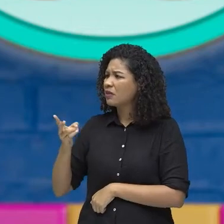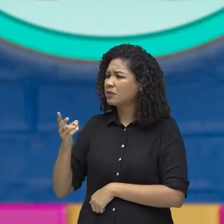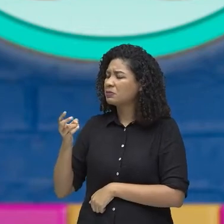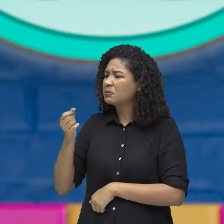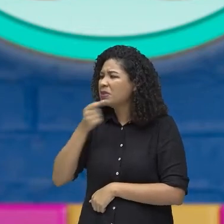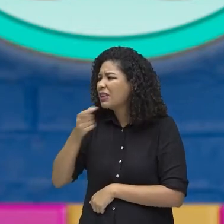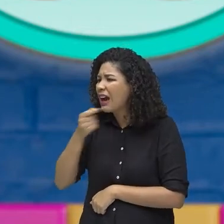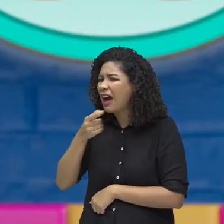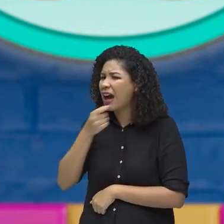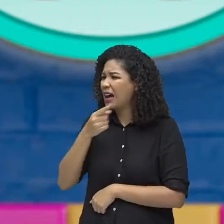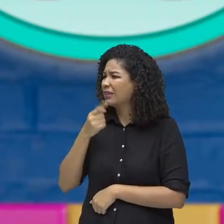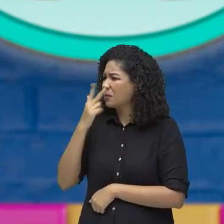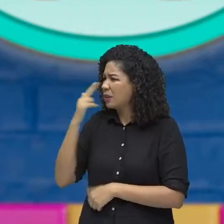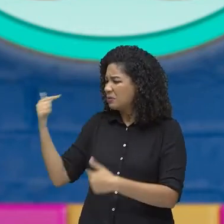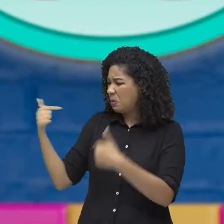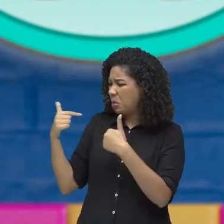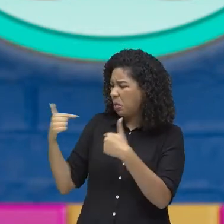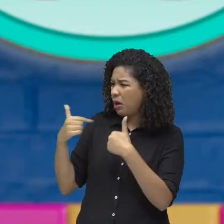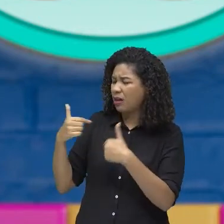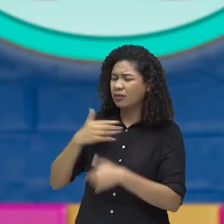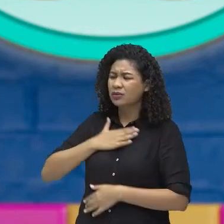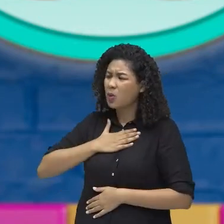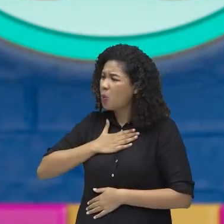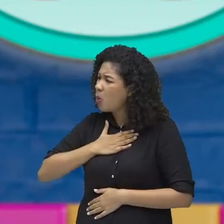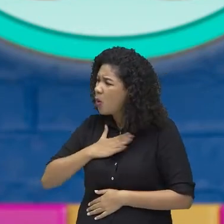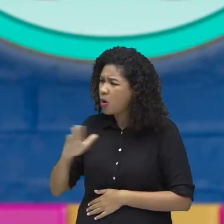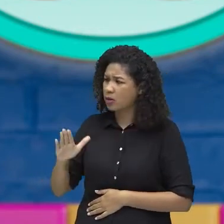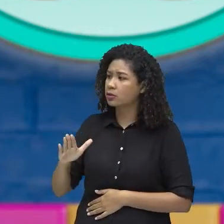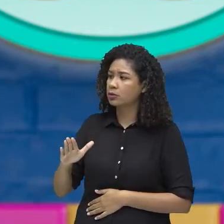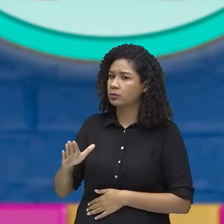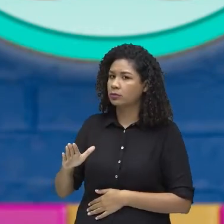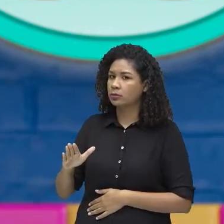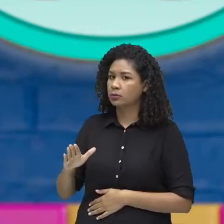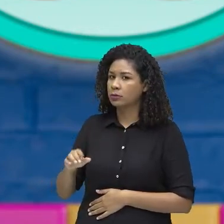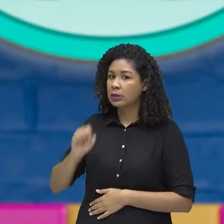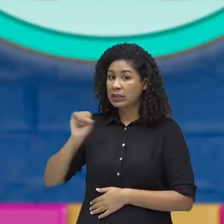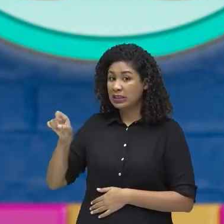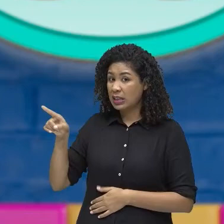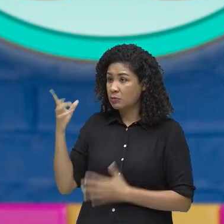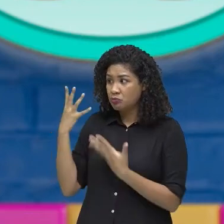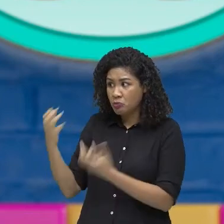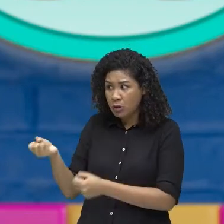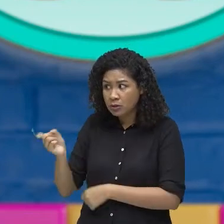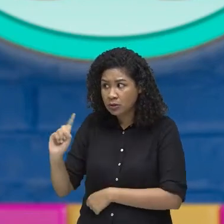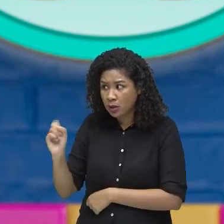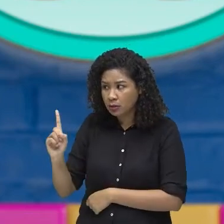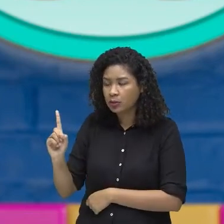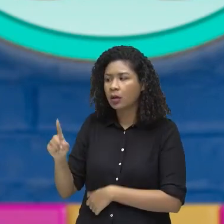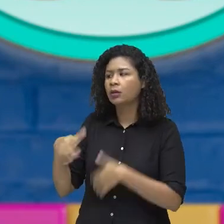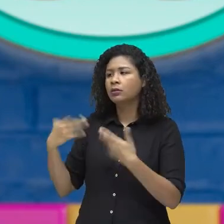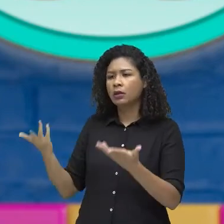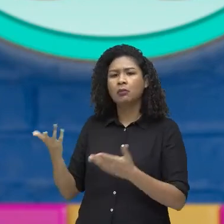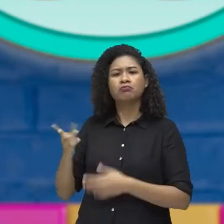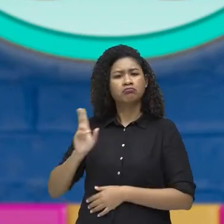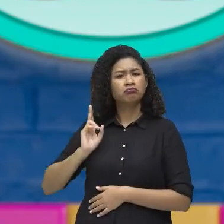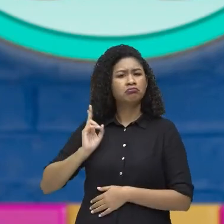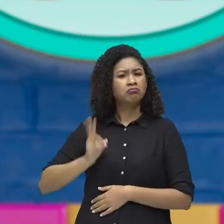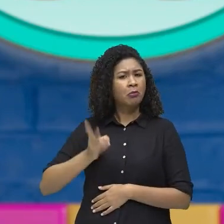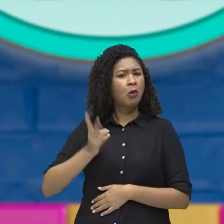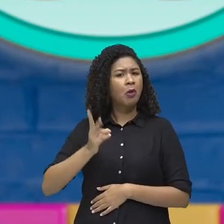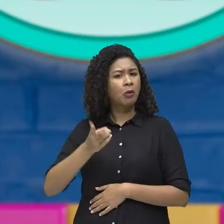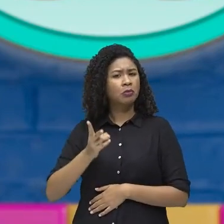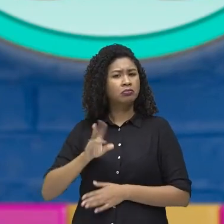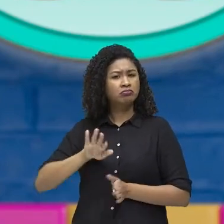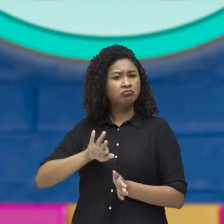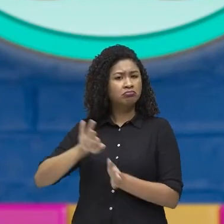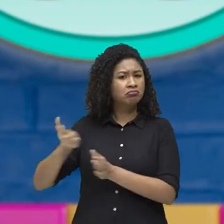você não fizesse. Se ele não deixar de fazer, compreender a minha dor, a gente permanece nas relações porque as relações precisam de